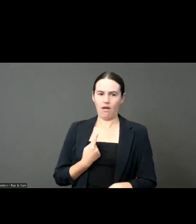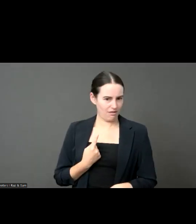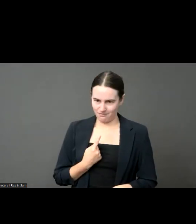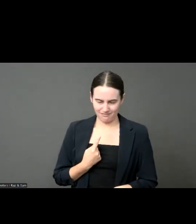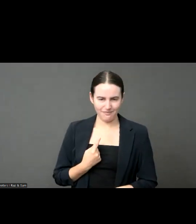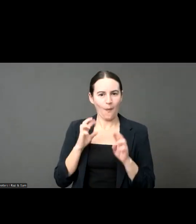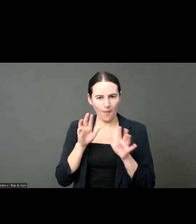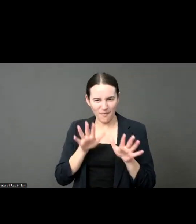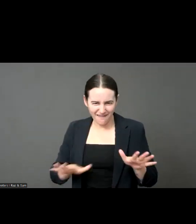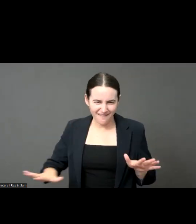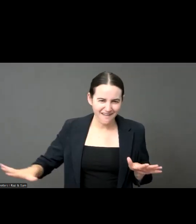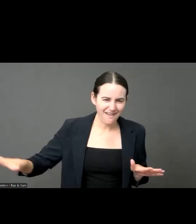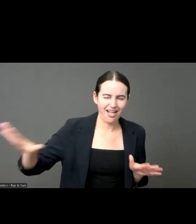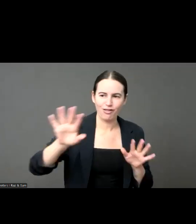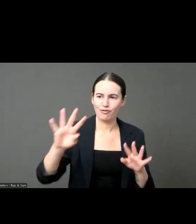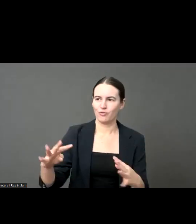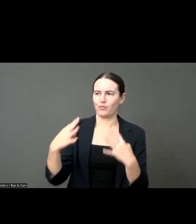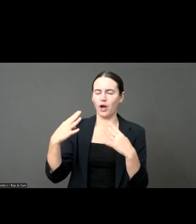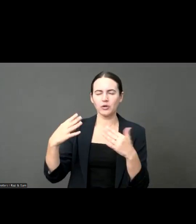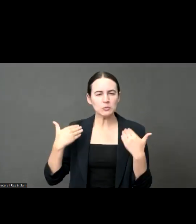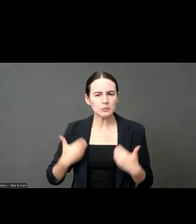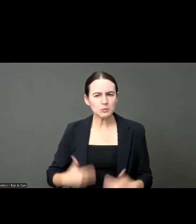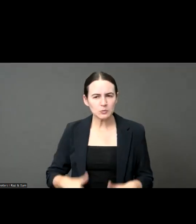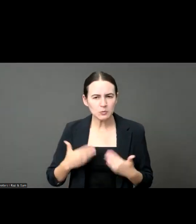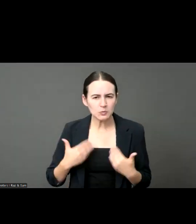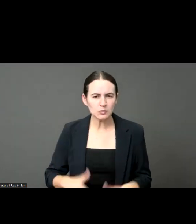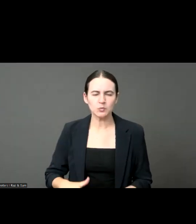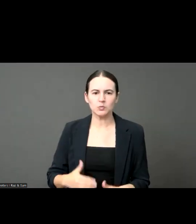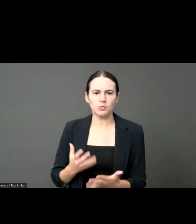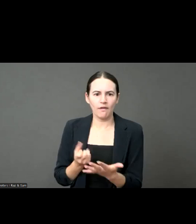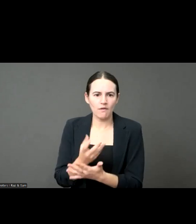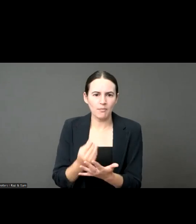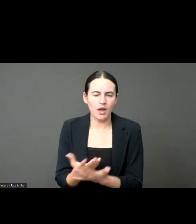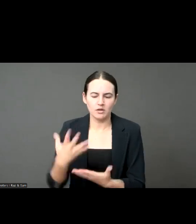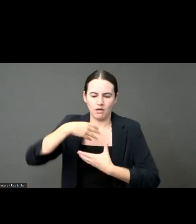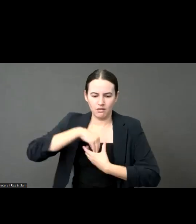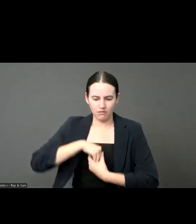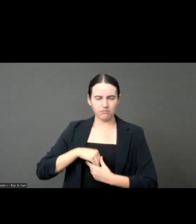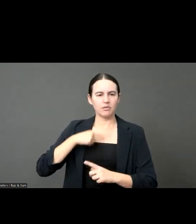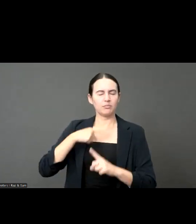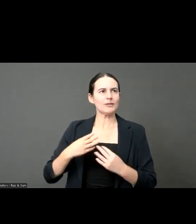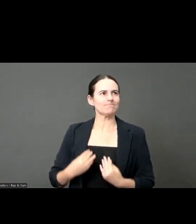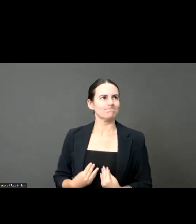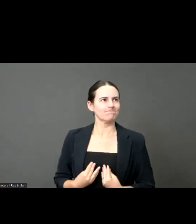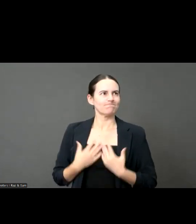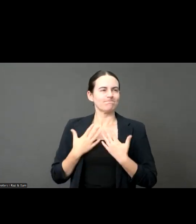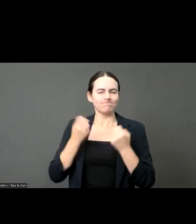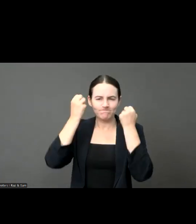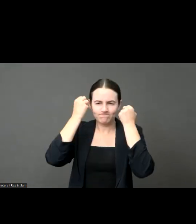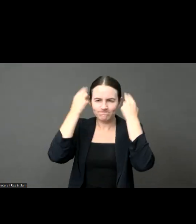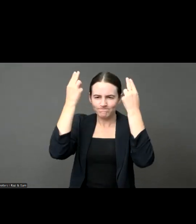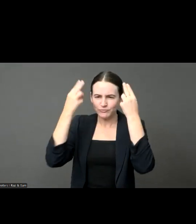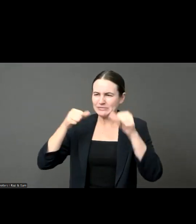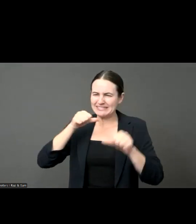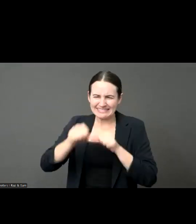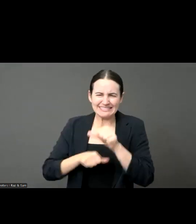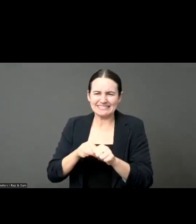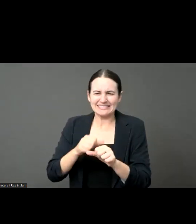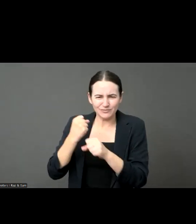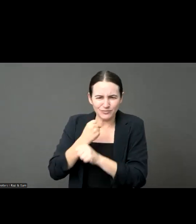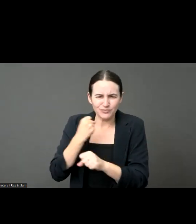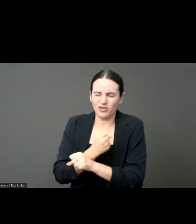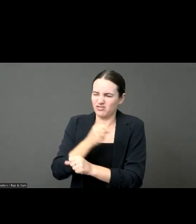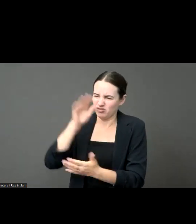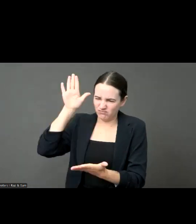somente uma coisa que eu digo, mas eu acho que todos vão concordar comigo que a sessão não somente foi informativa,